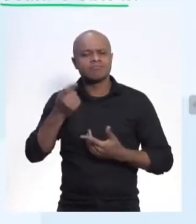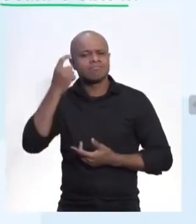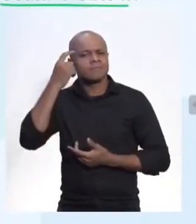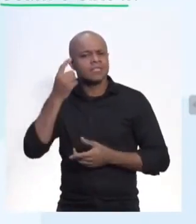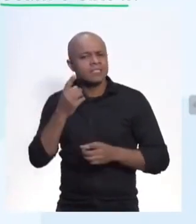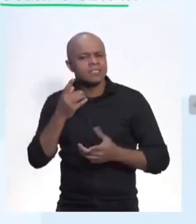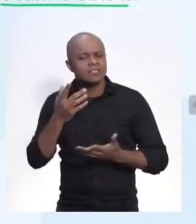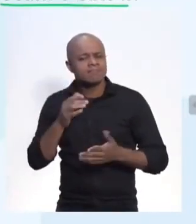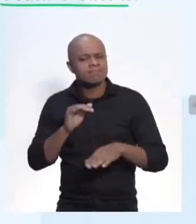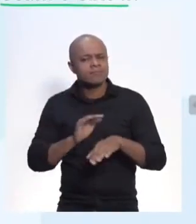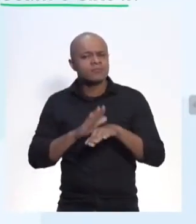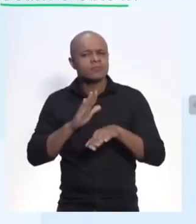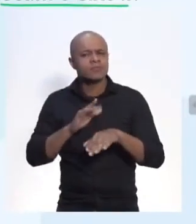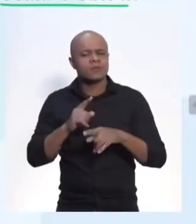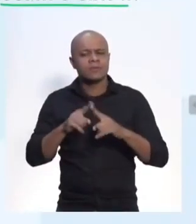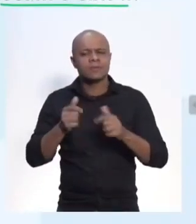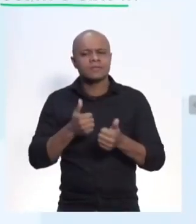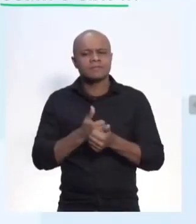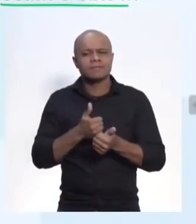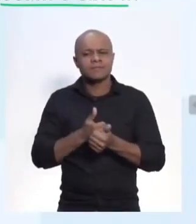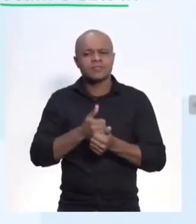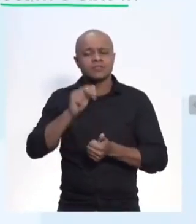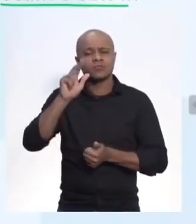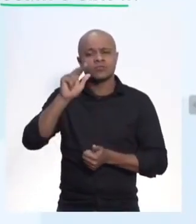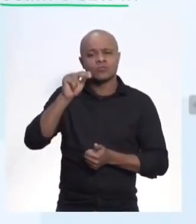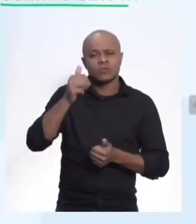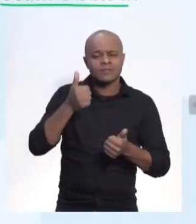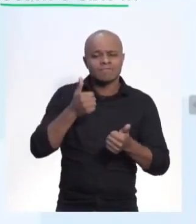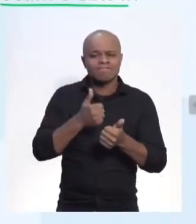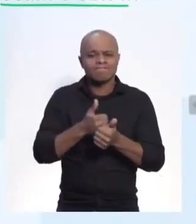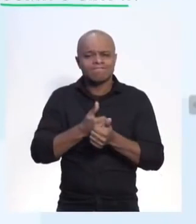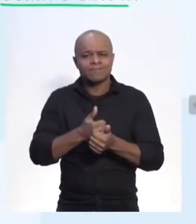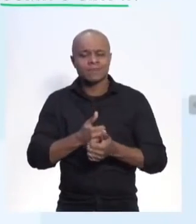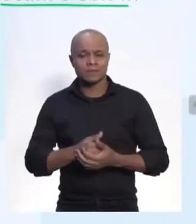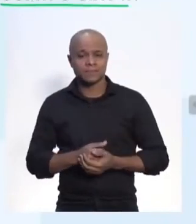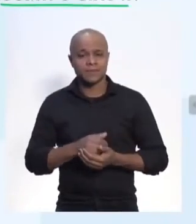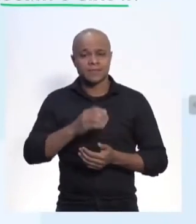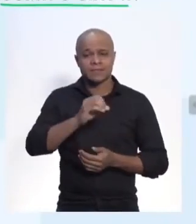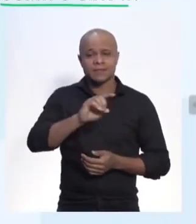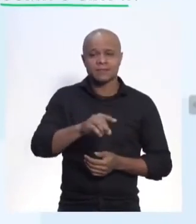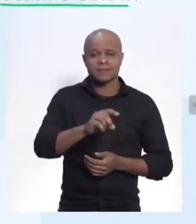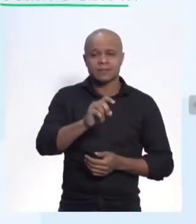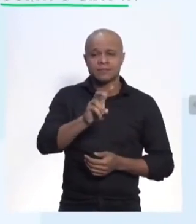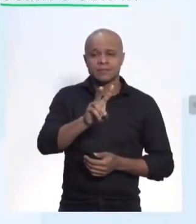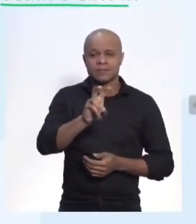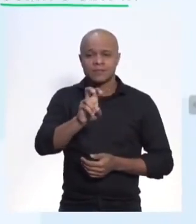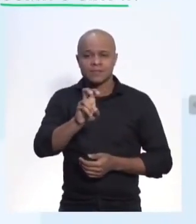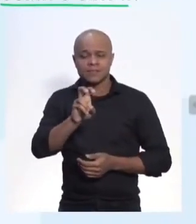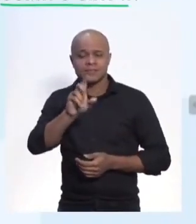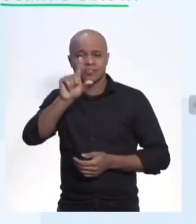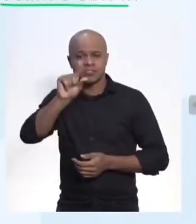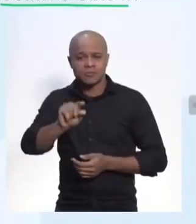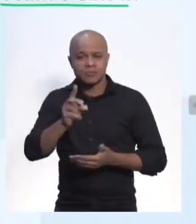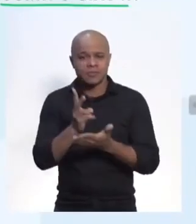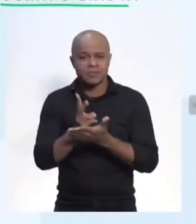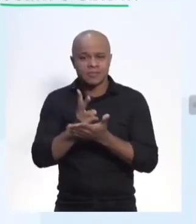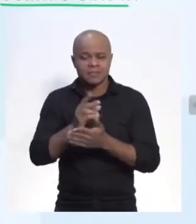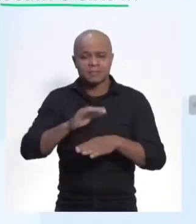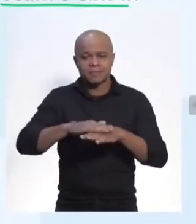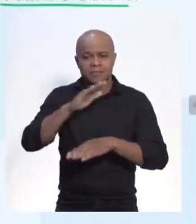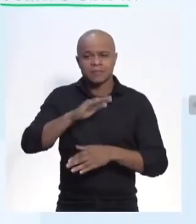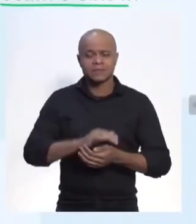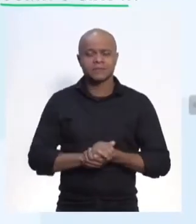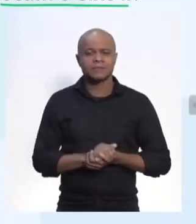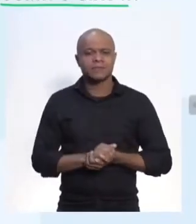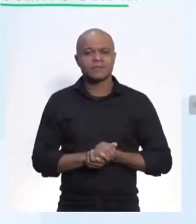eixo x, se aproximando, mas nunca vão tocar. Esse valor 0,25 vai cada vez mais diminuindo, quanto mais eu aumento o expoente lá em